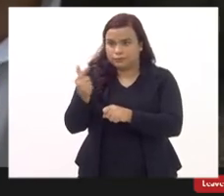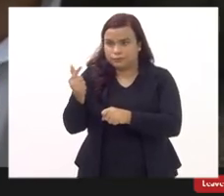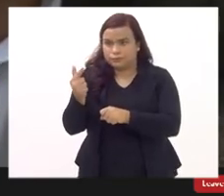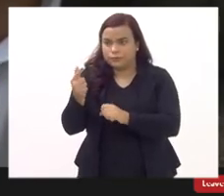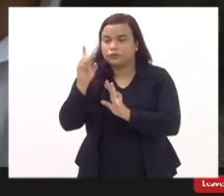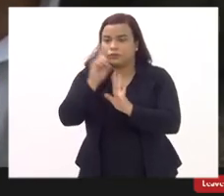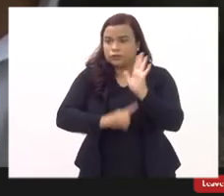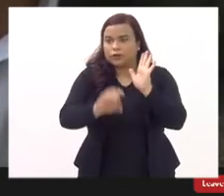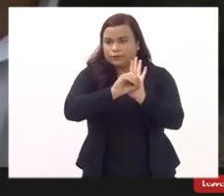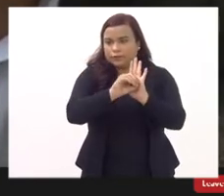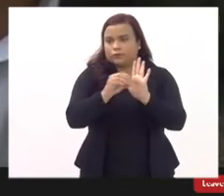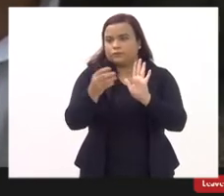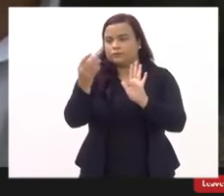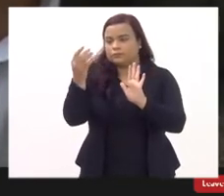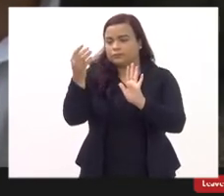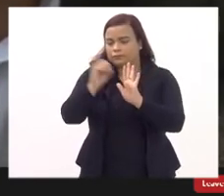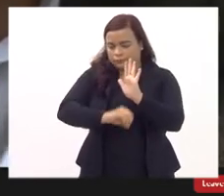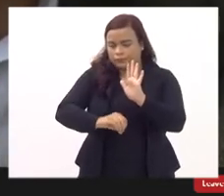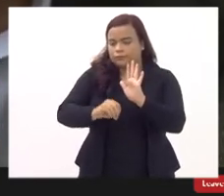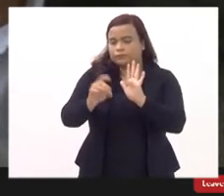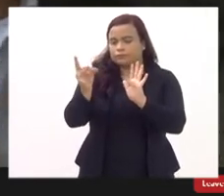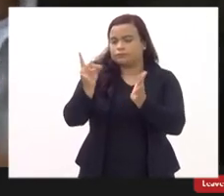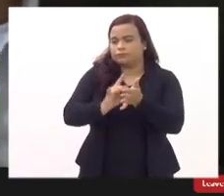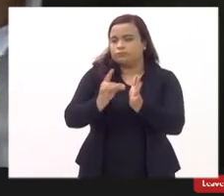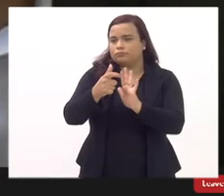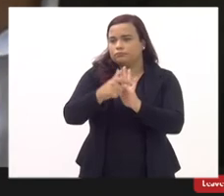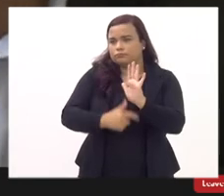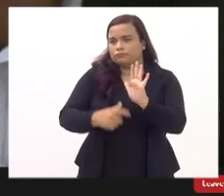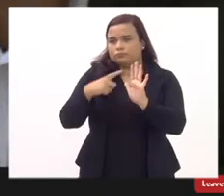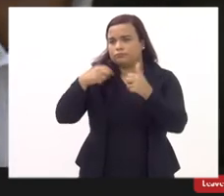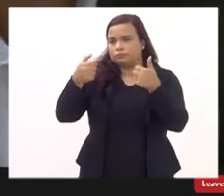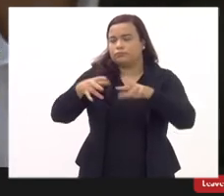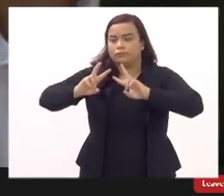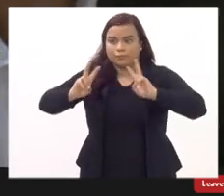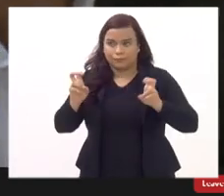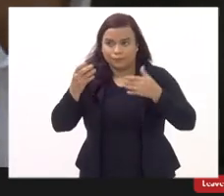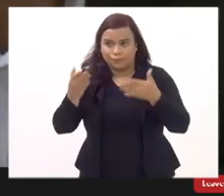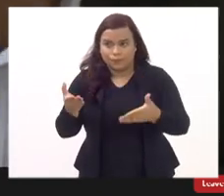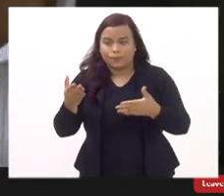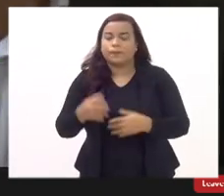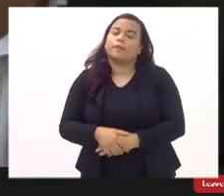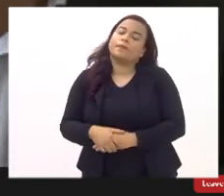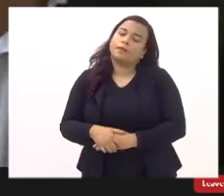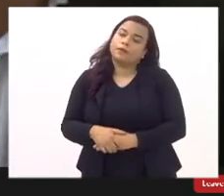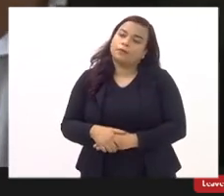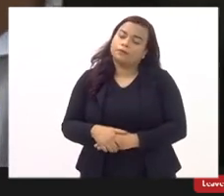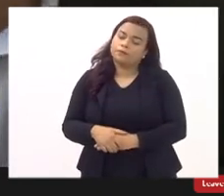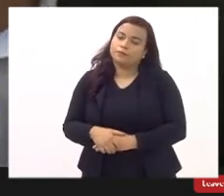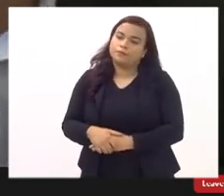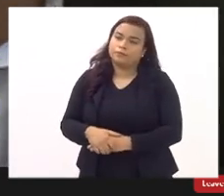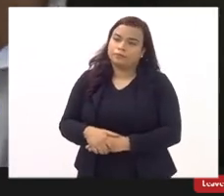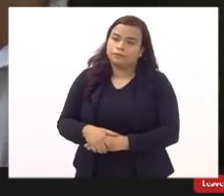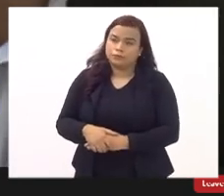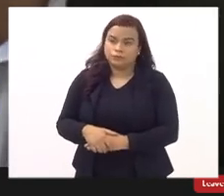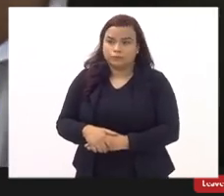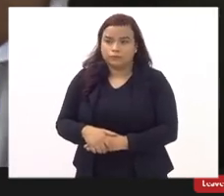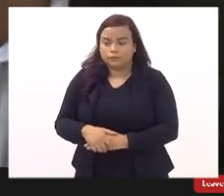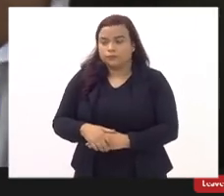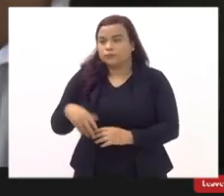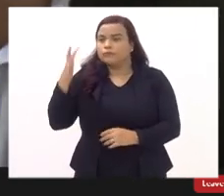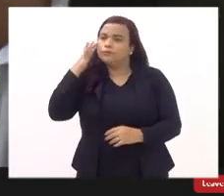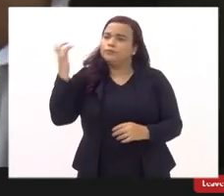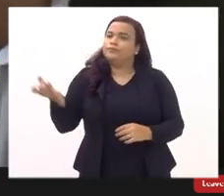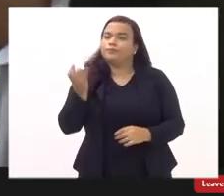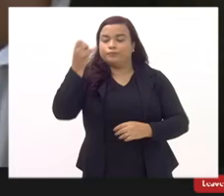Oficial, que fala sobre a temática do assunto. Eu acho que foi